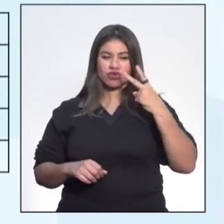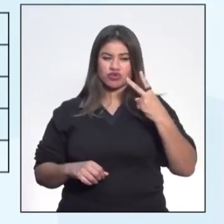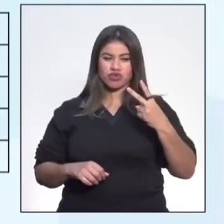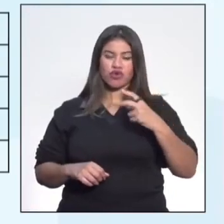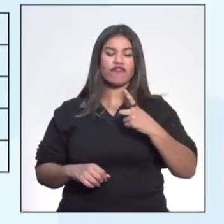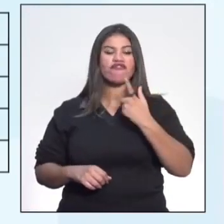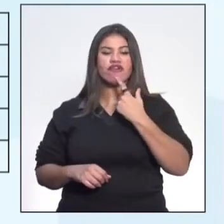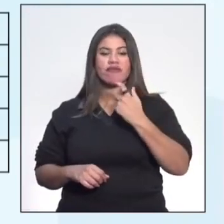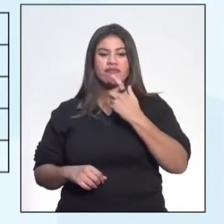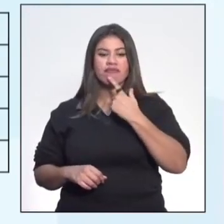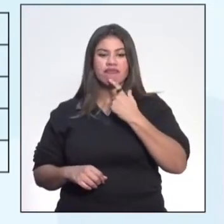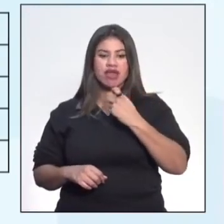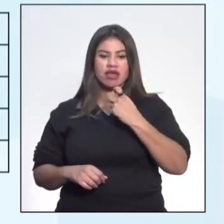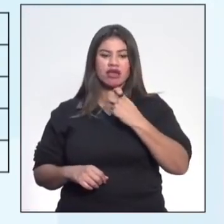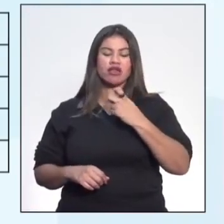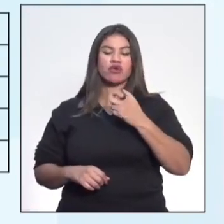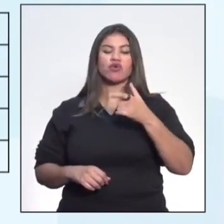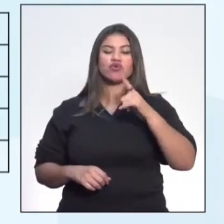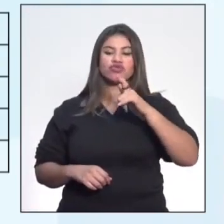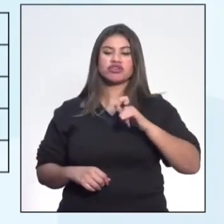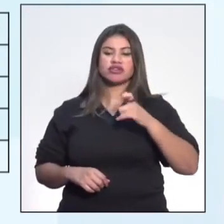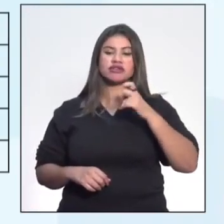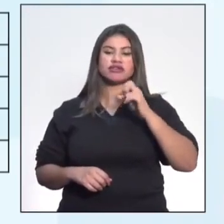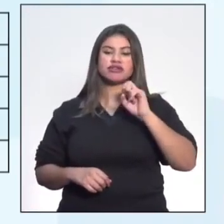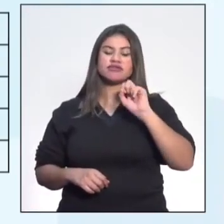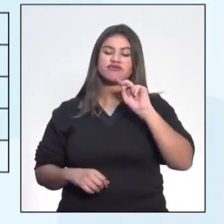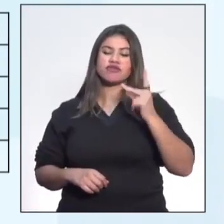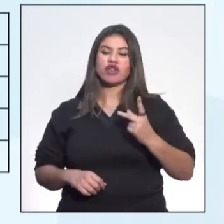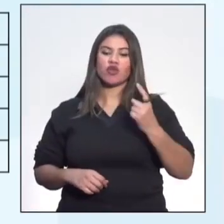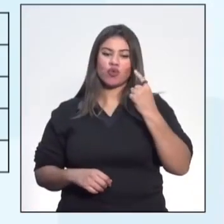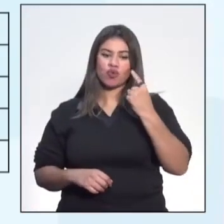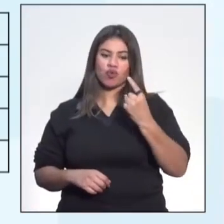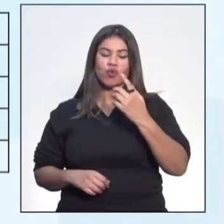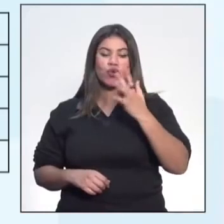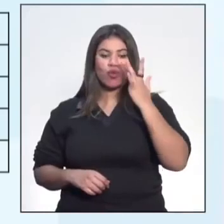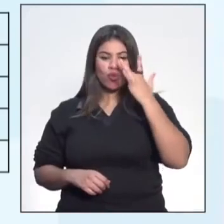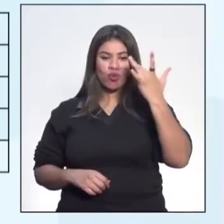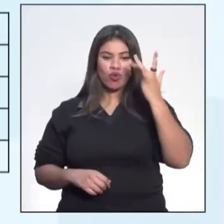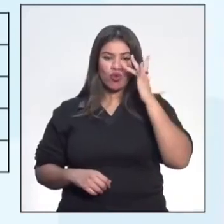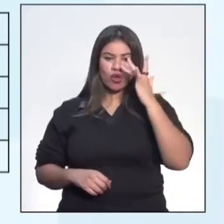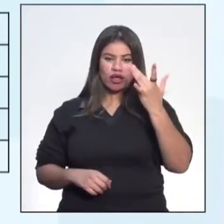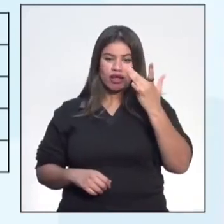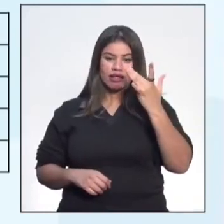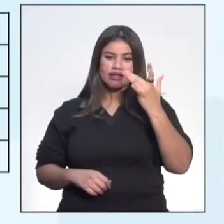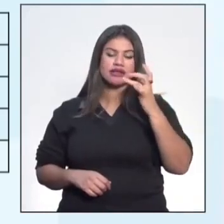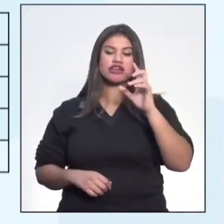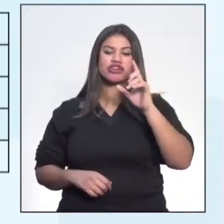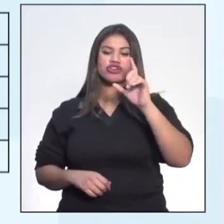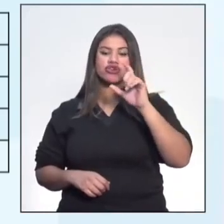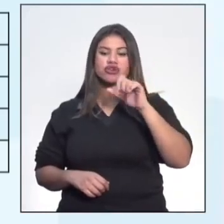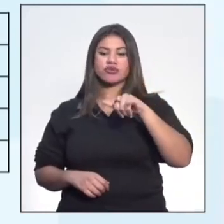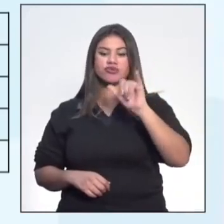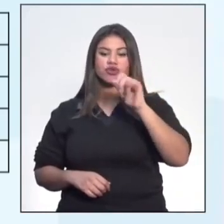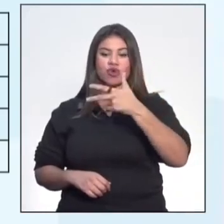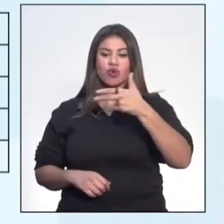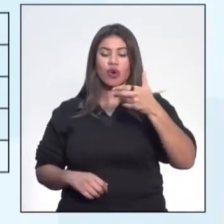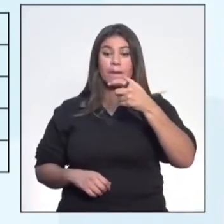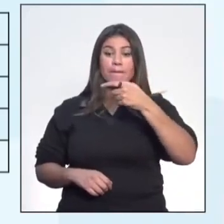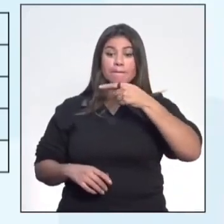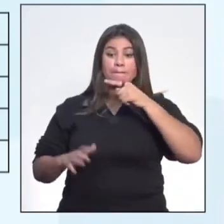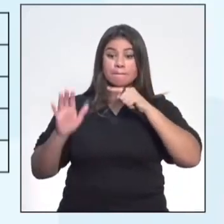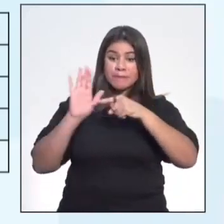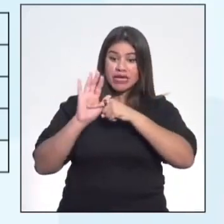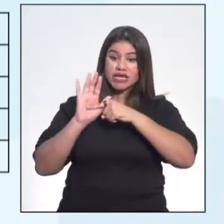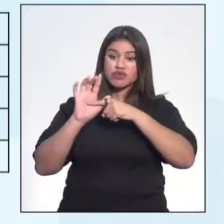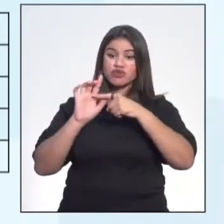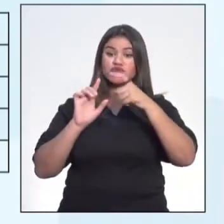x², que o a vale 1, igual o que eu acabei de fazer. Em dourado é o y igual a menos x². E em verde, y